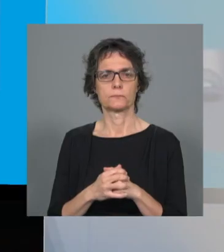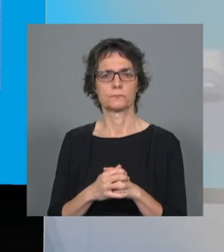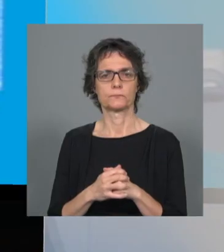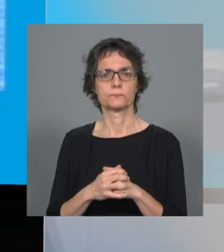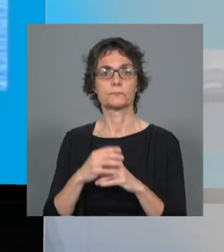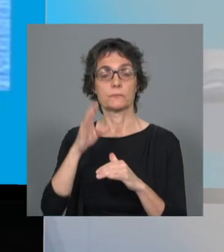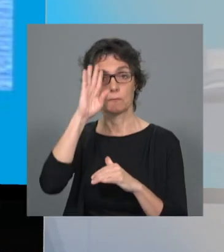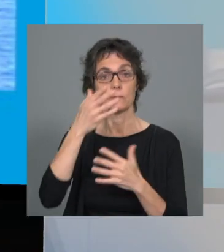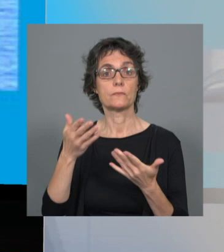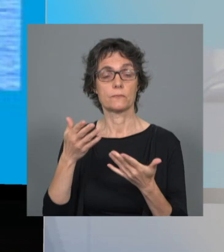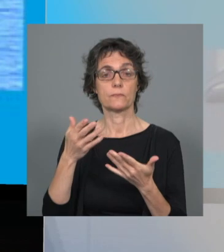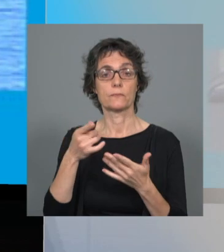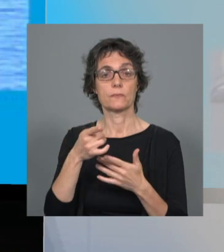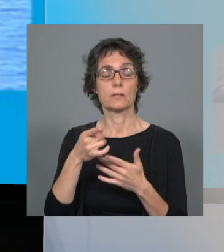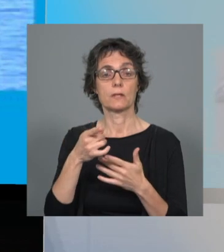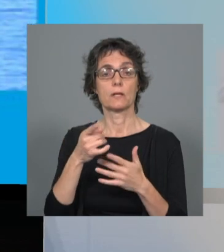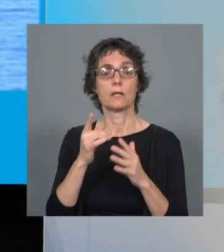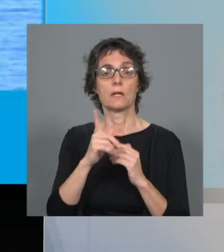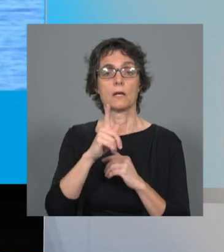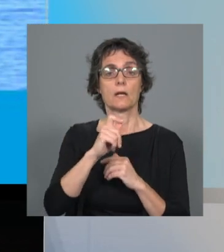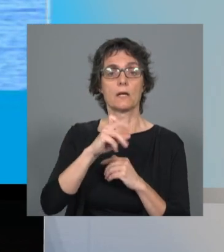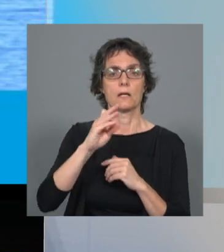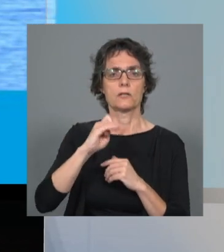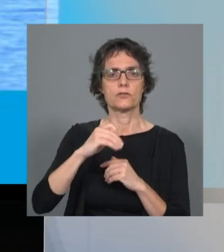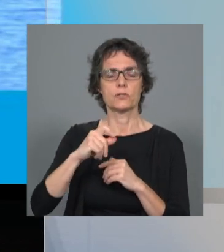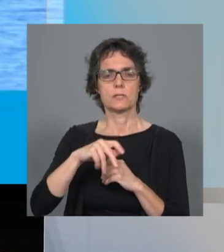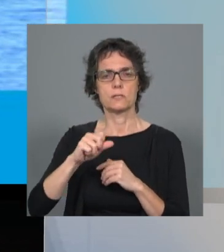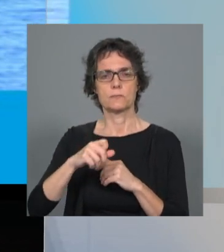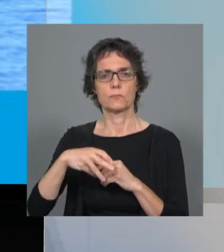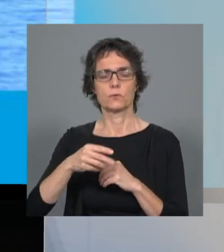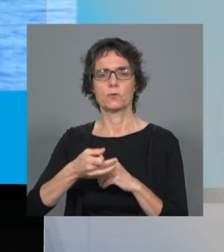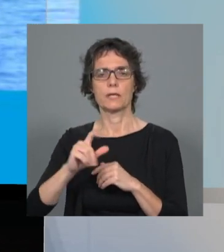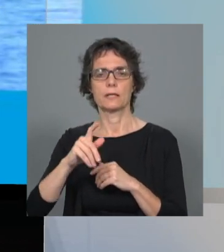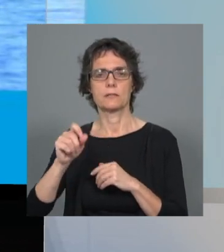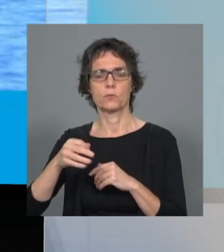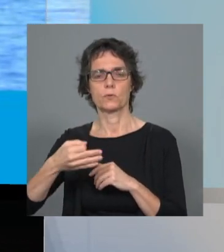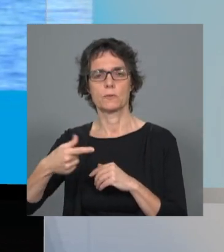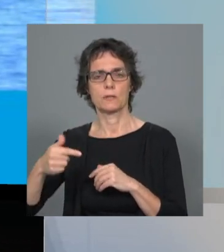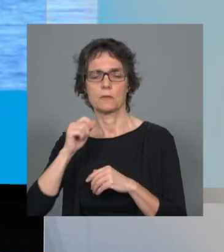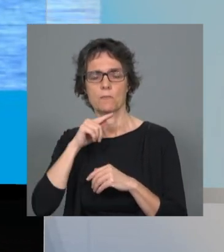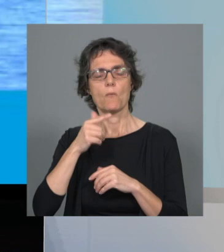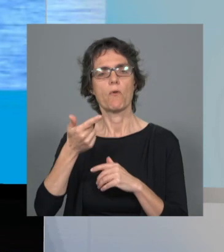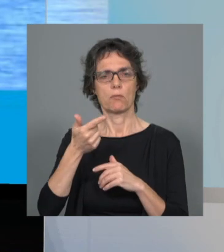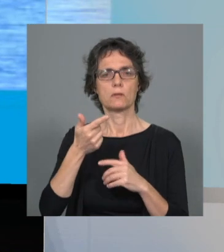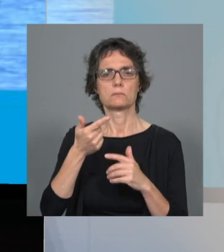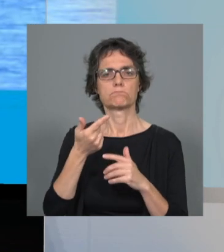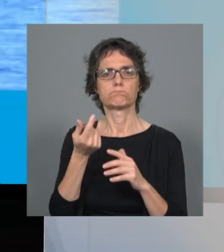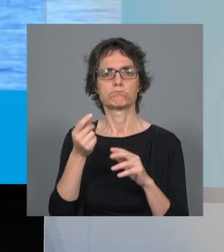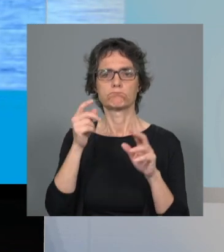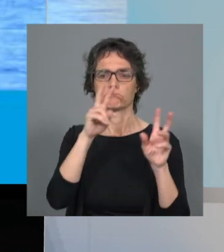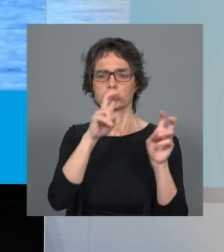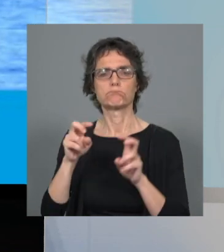Já sabe que em agência.eclesia.pt que pode encontrar estes e outros temas da